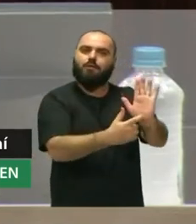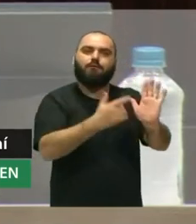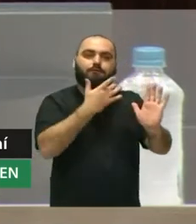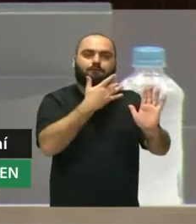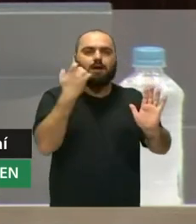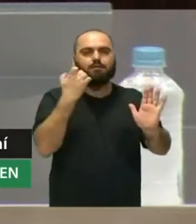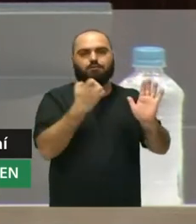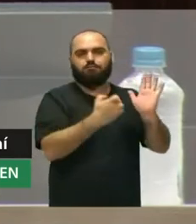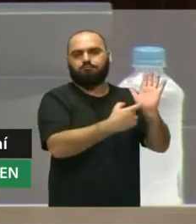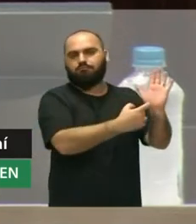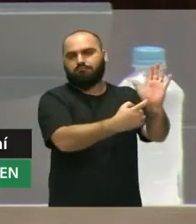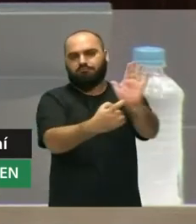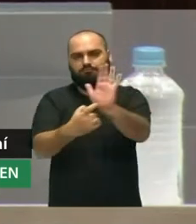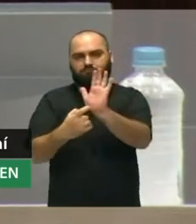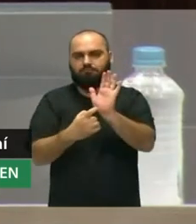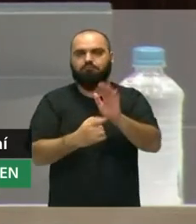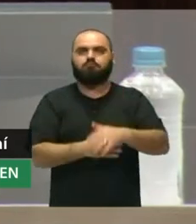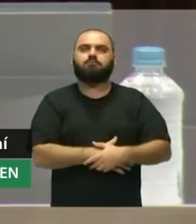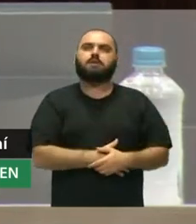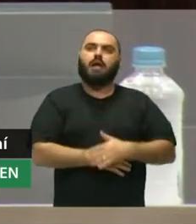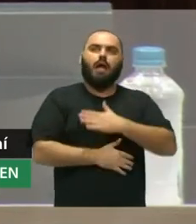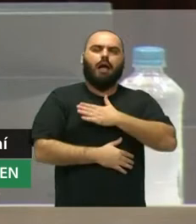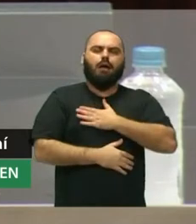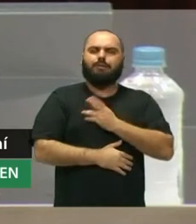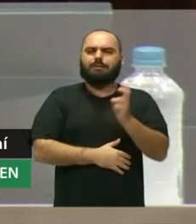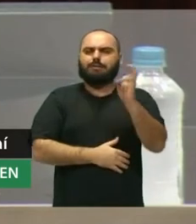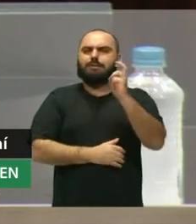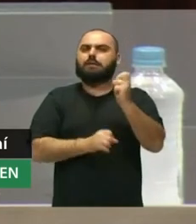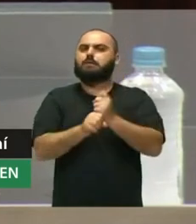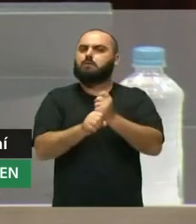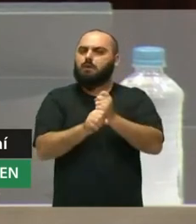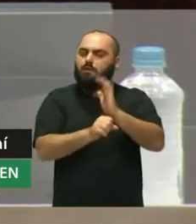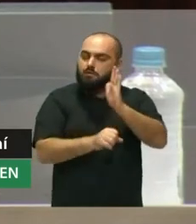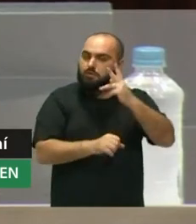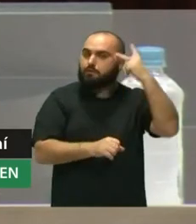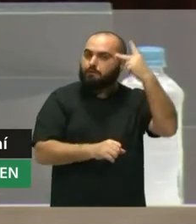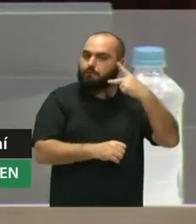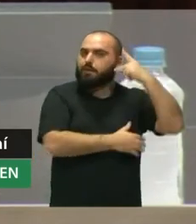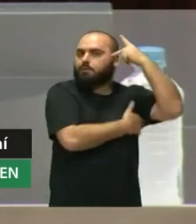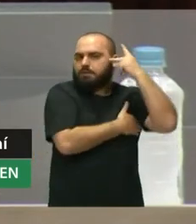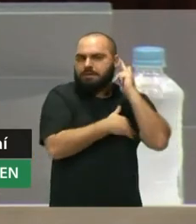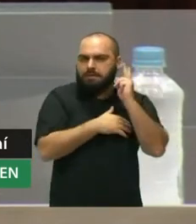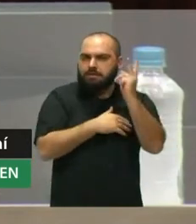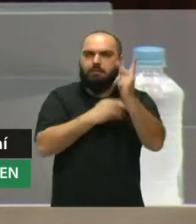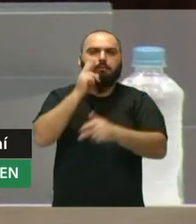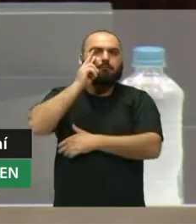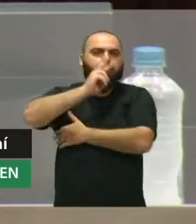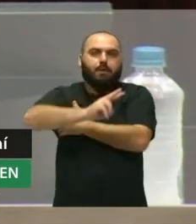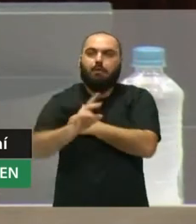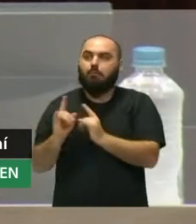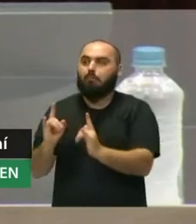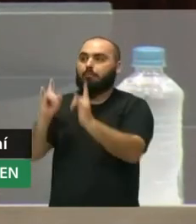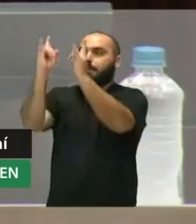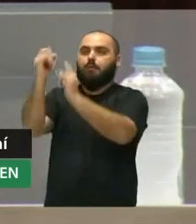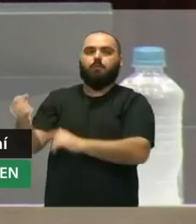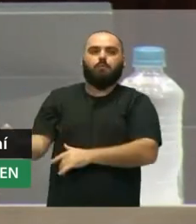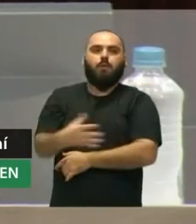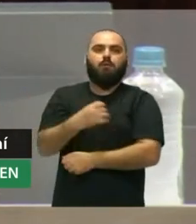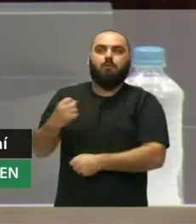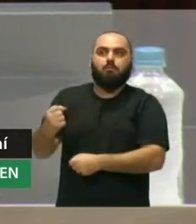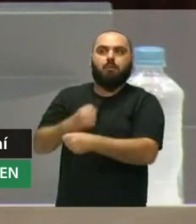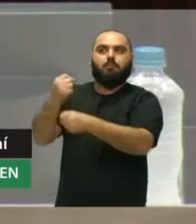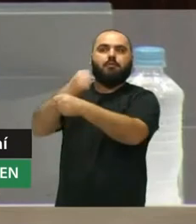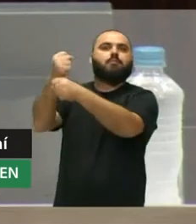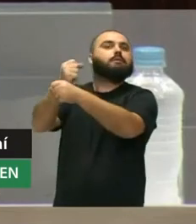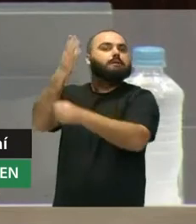aqui, há 5 anos que estou vereador, venho acompanhando também a construção do prédio novo, também estou sabendo